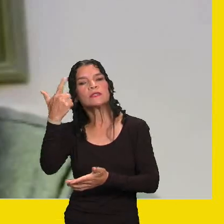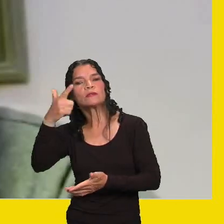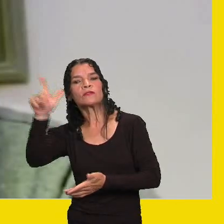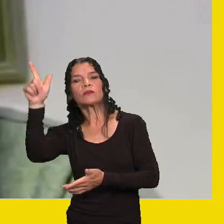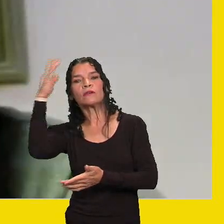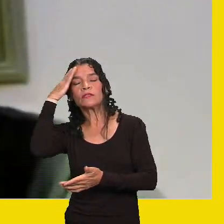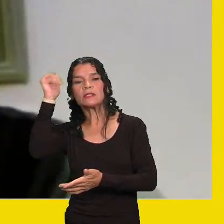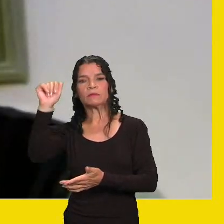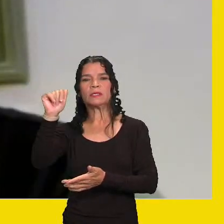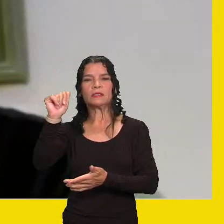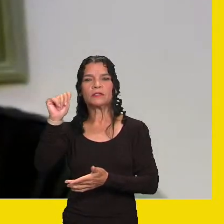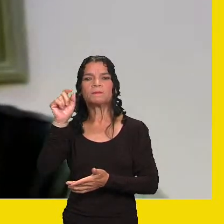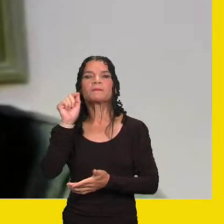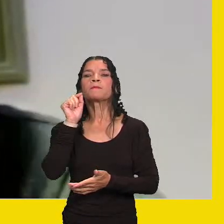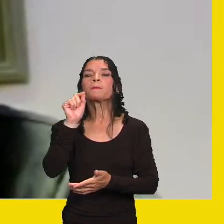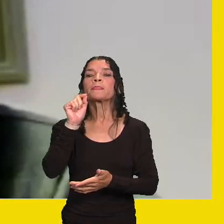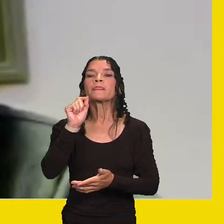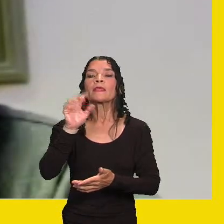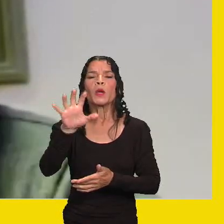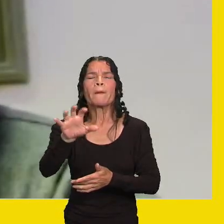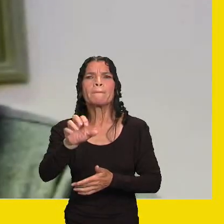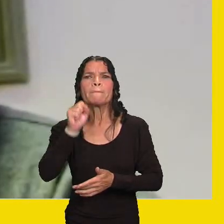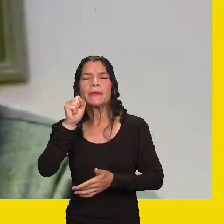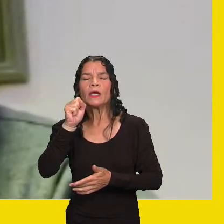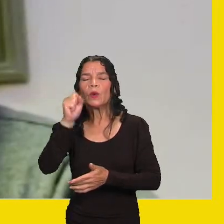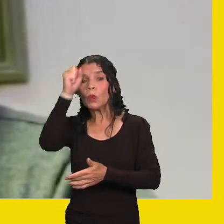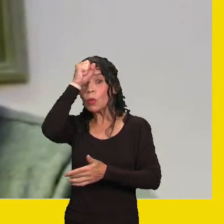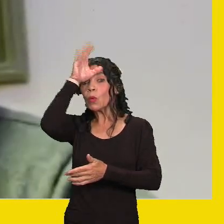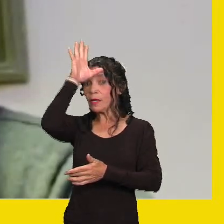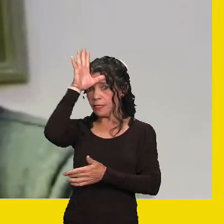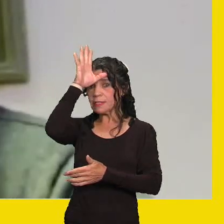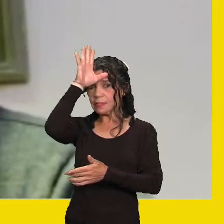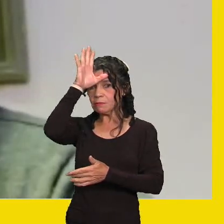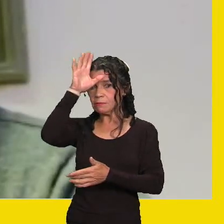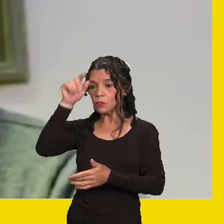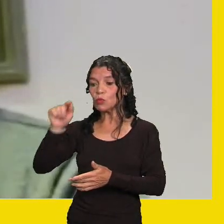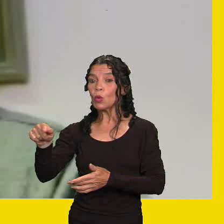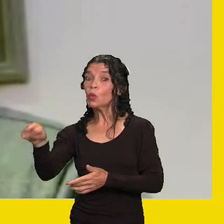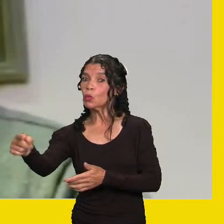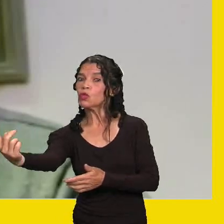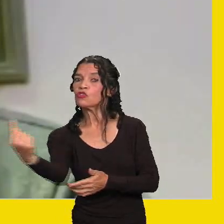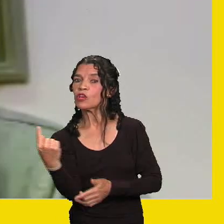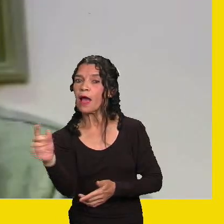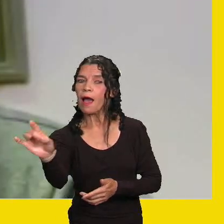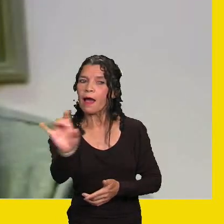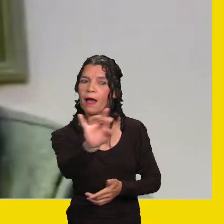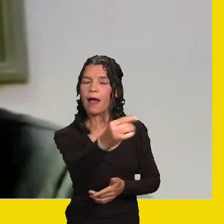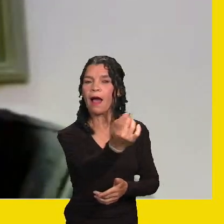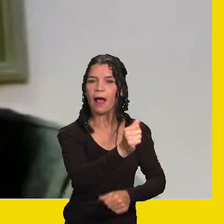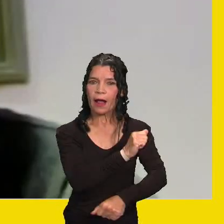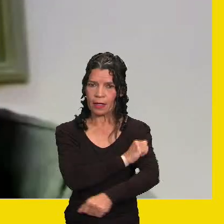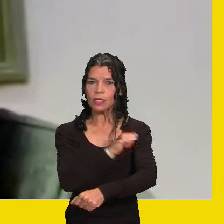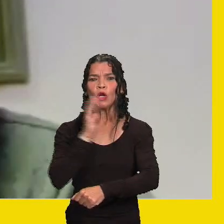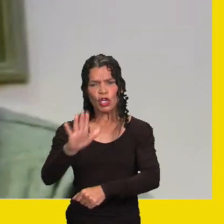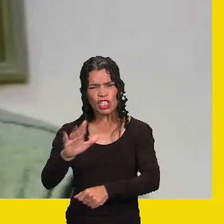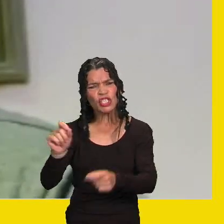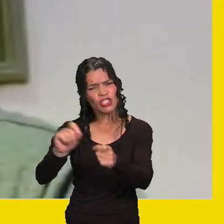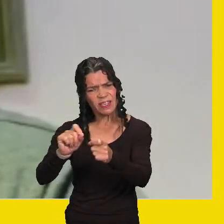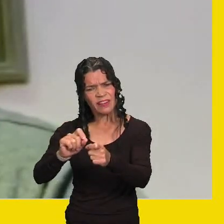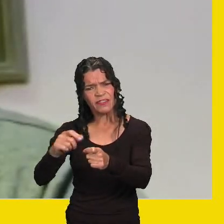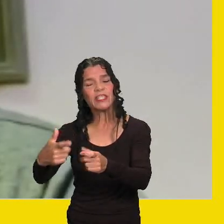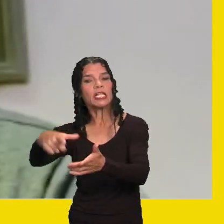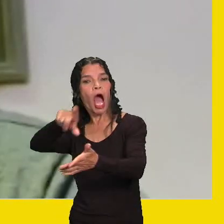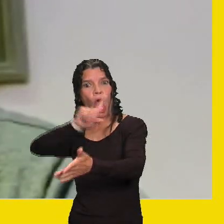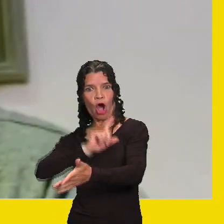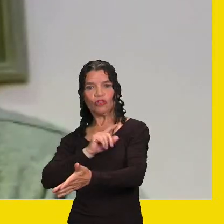é isso, é a gente pegar a parte do conhecimento que é trazida pelos alunos, que já está construída, ao contrário do que a